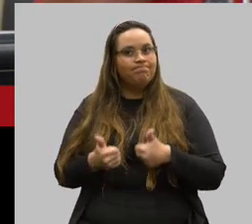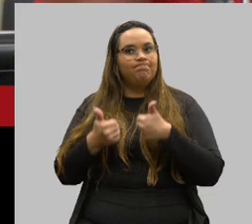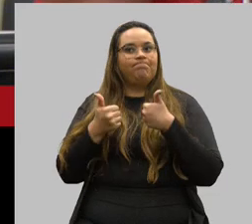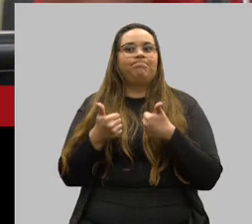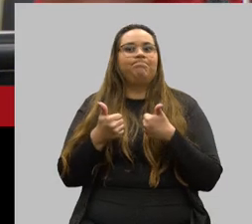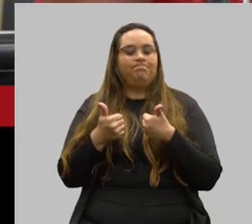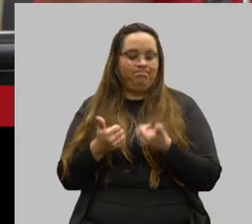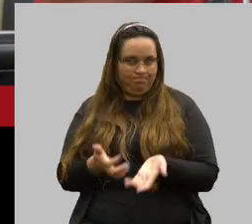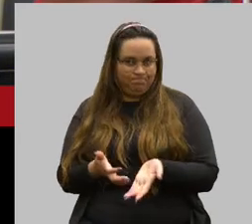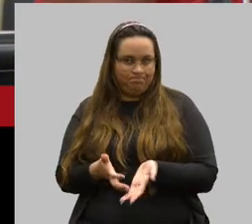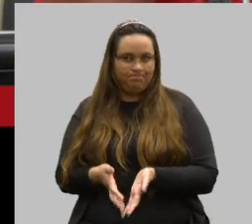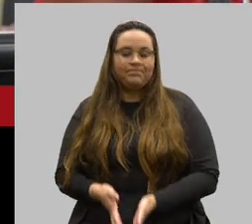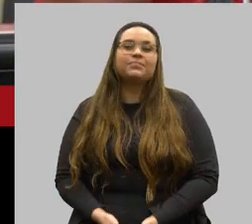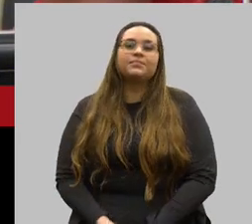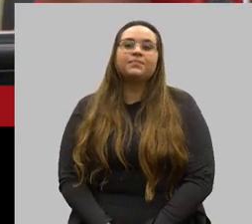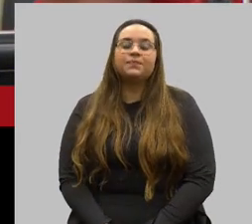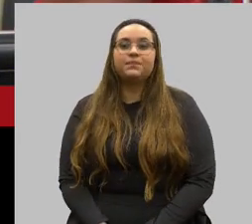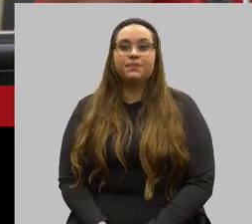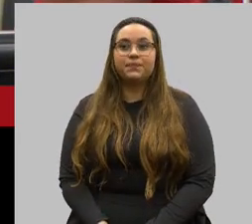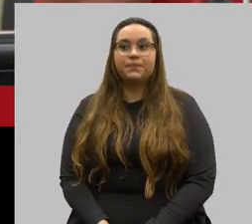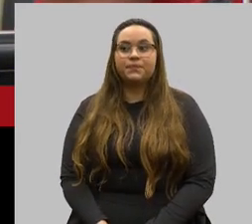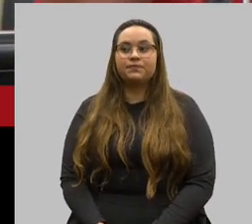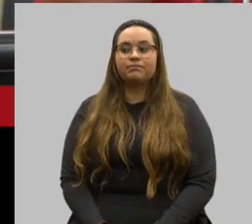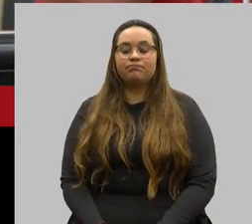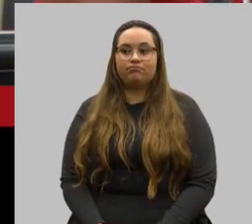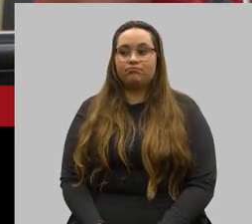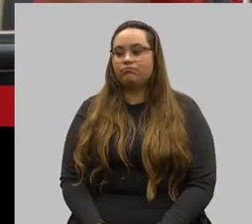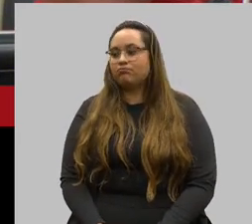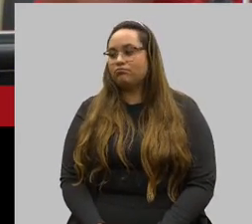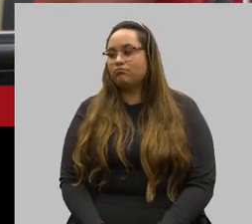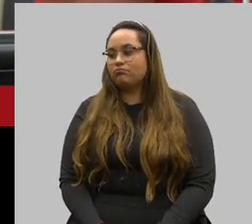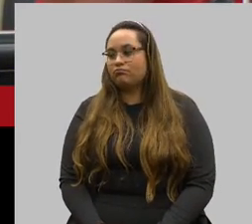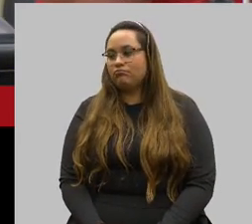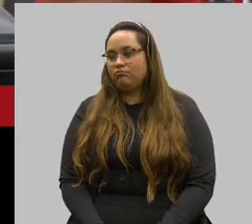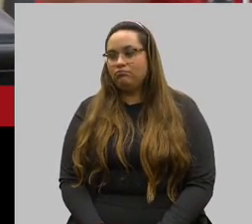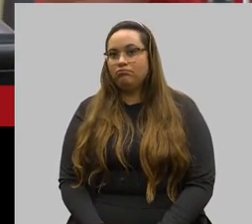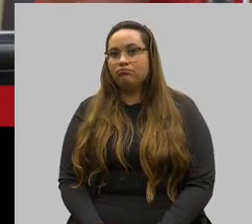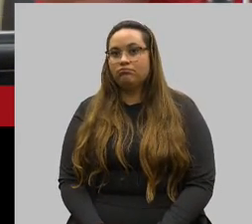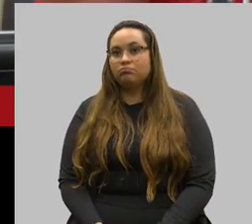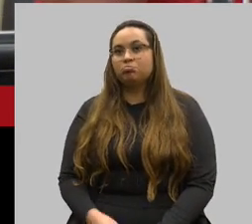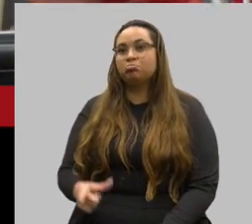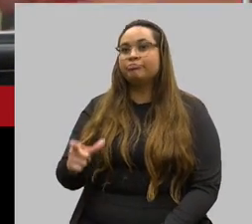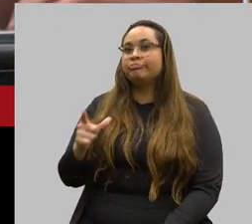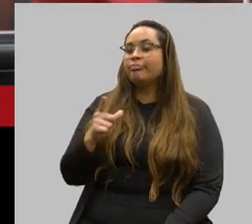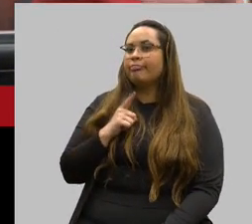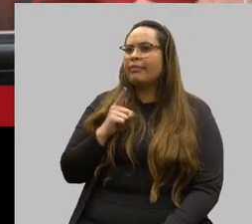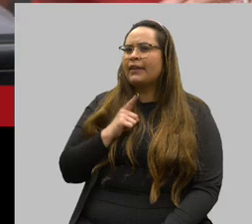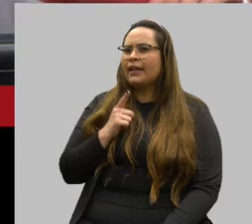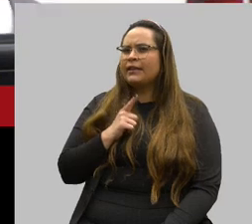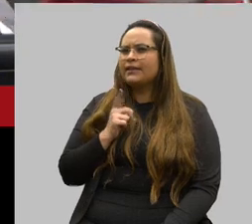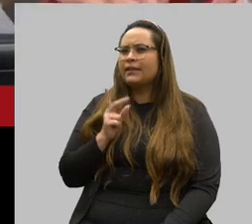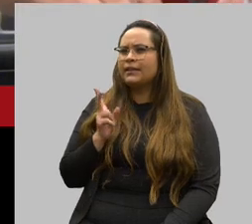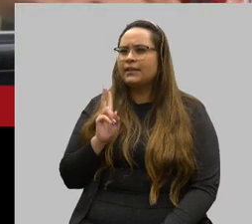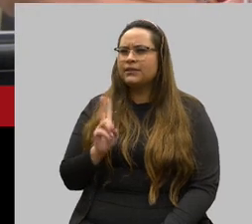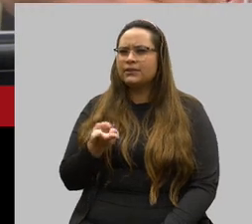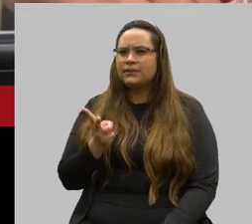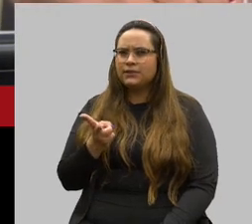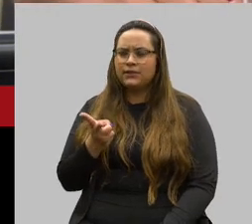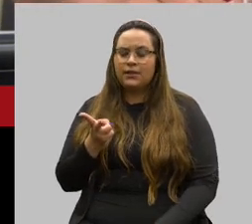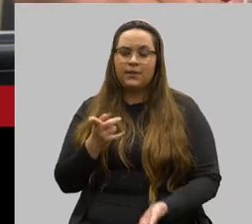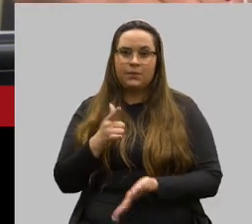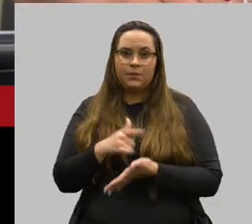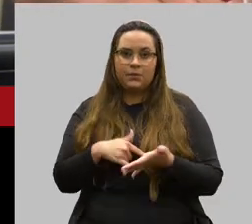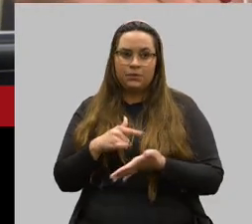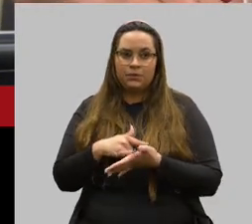e custeio com relação a efetivo D Letícia a gente tem sempre quando encaminha o documento para o